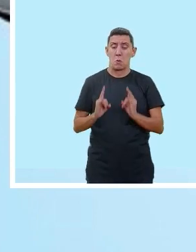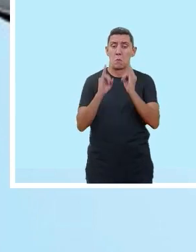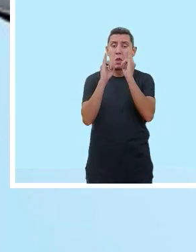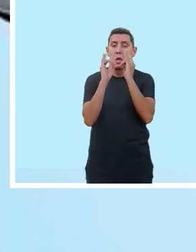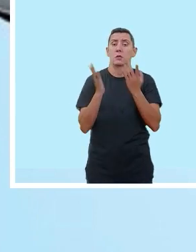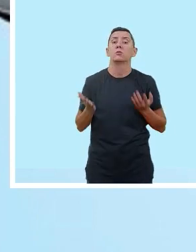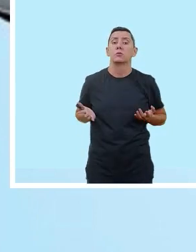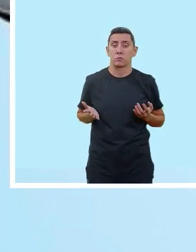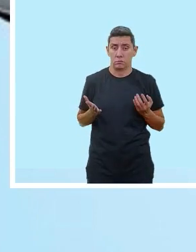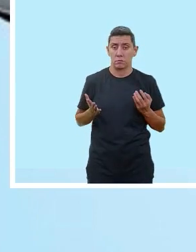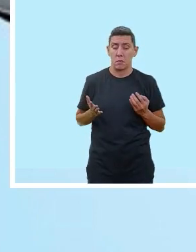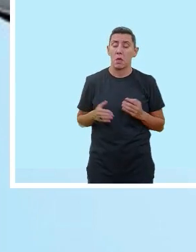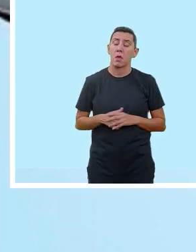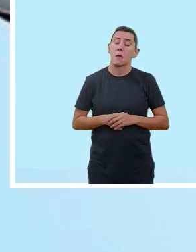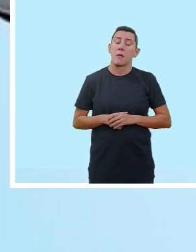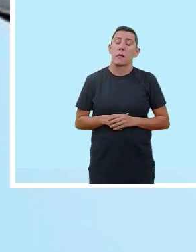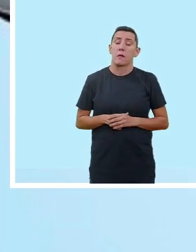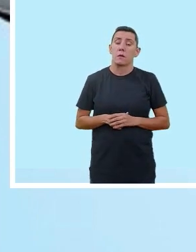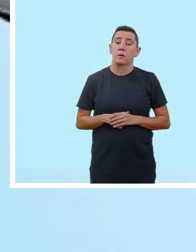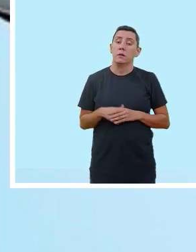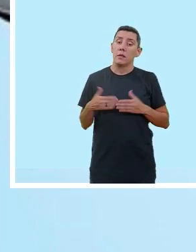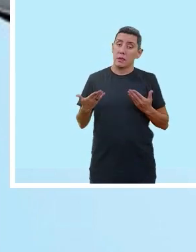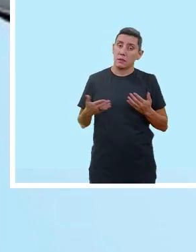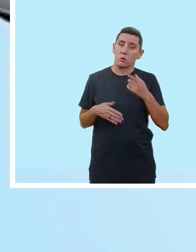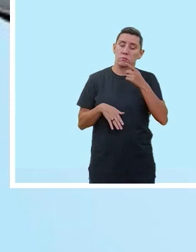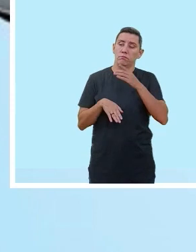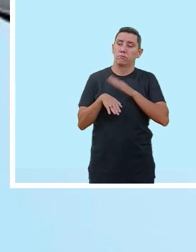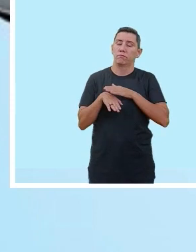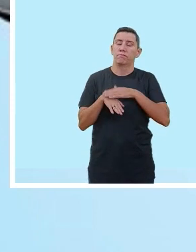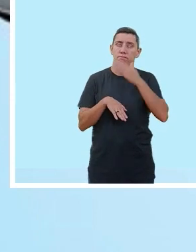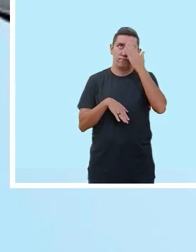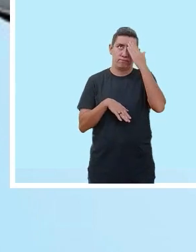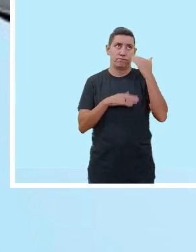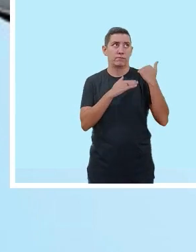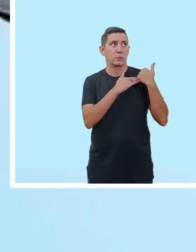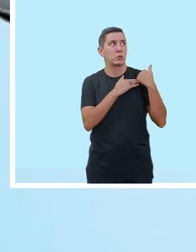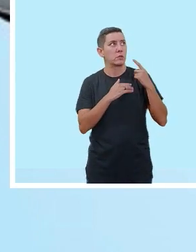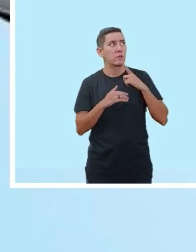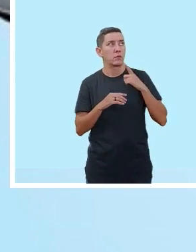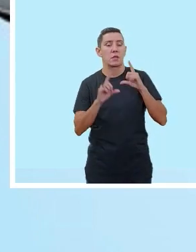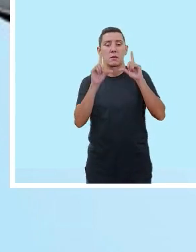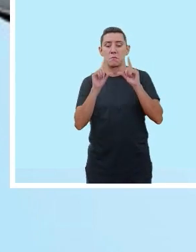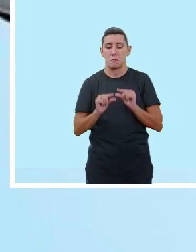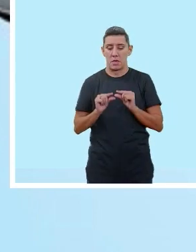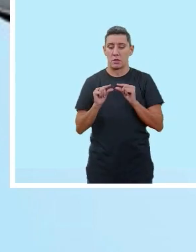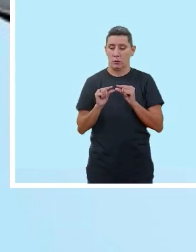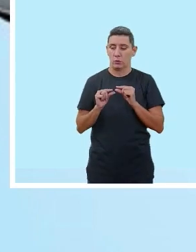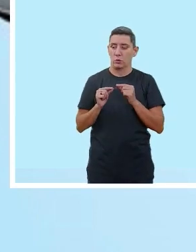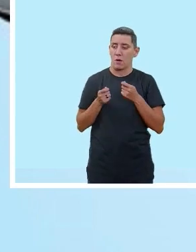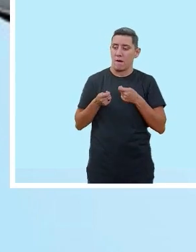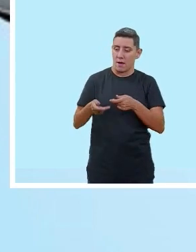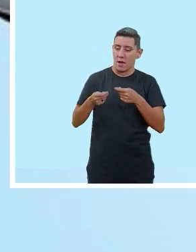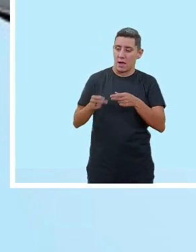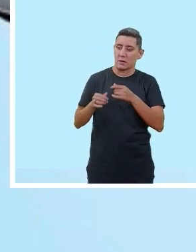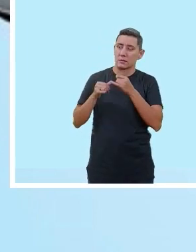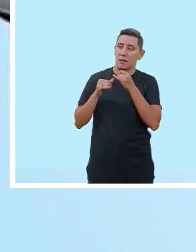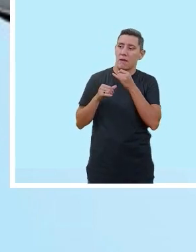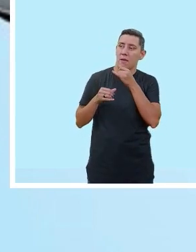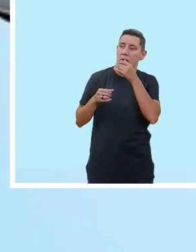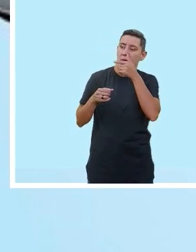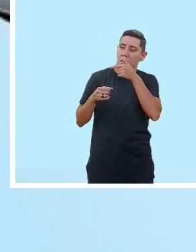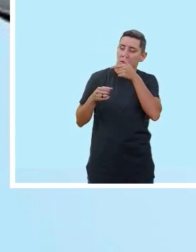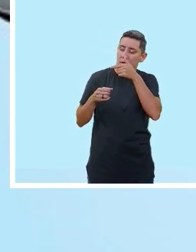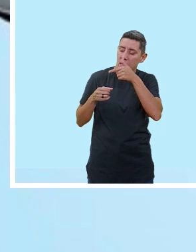né? Então, com isso, você tem uma fonte de energia limpa, conectada ao grid, auxiliando na redução do consumo de